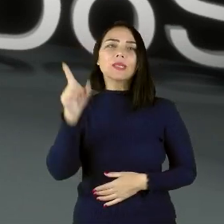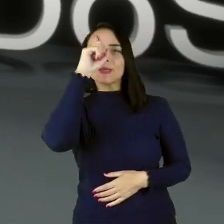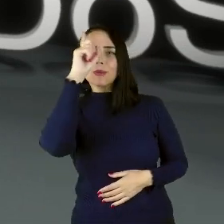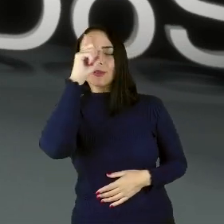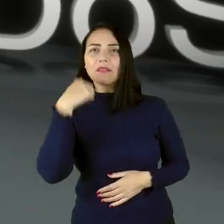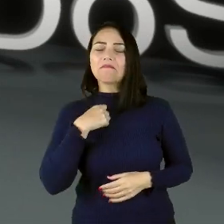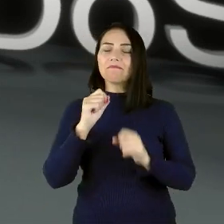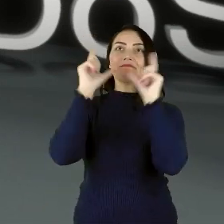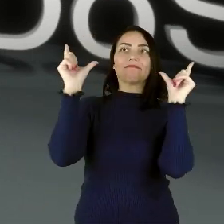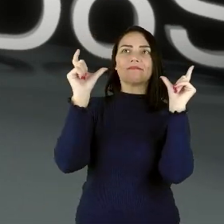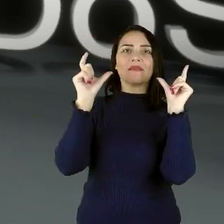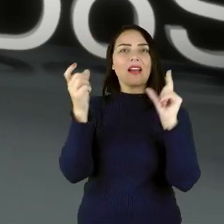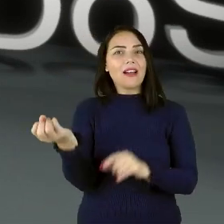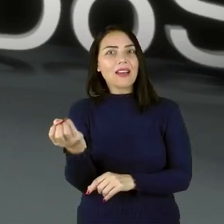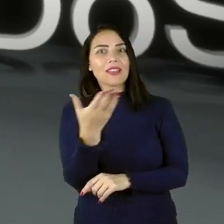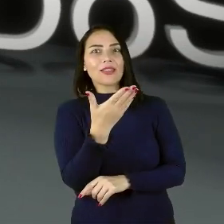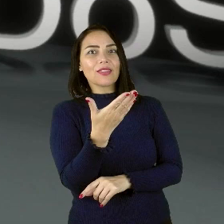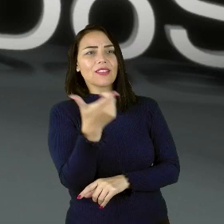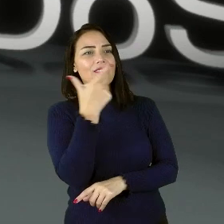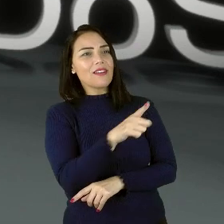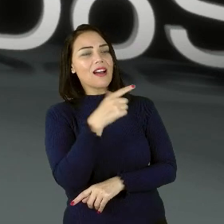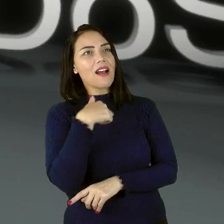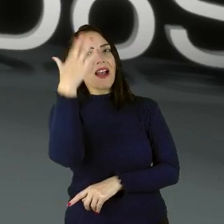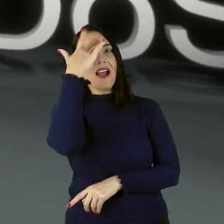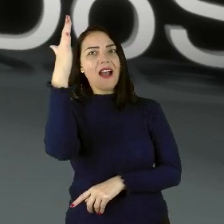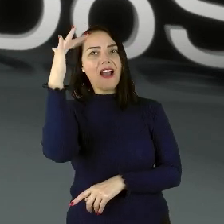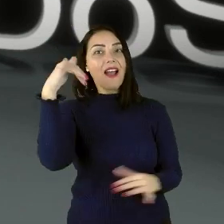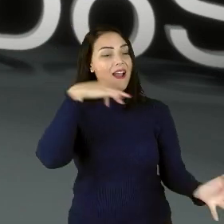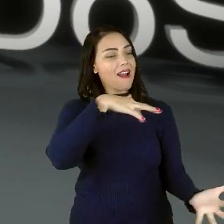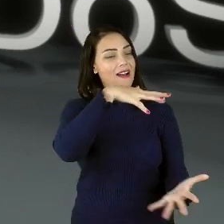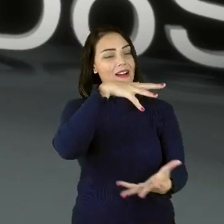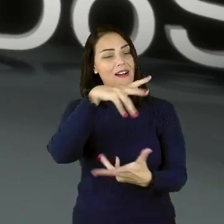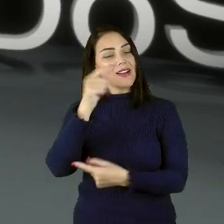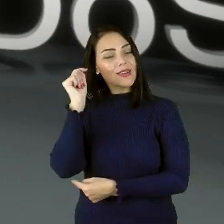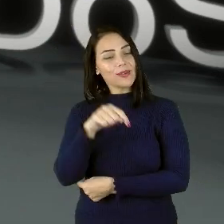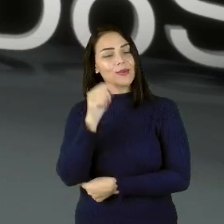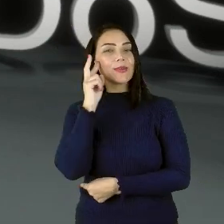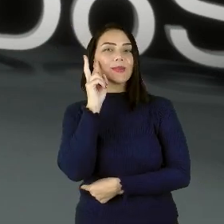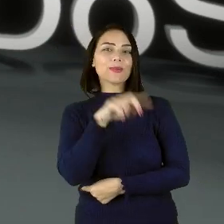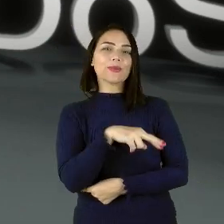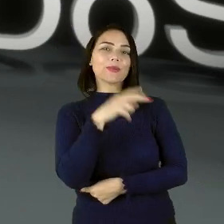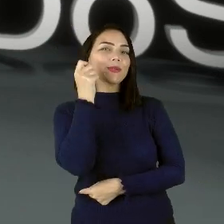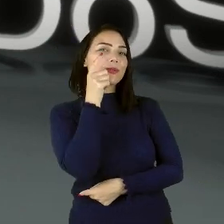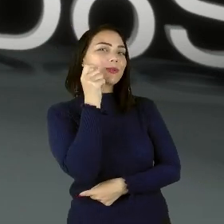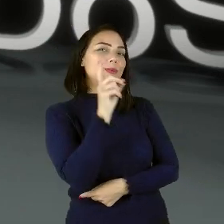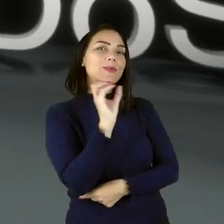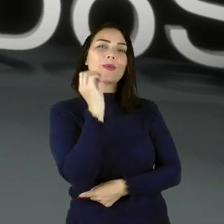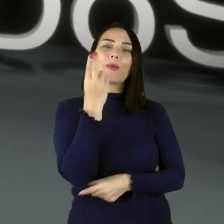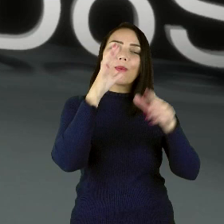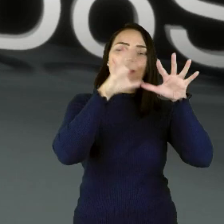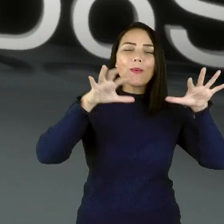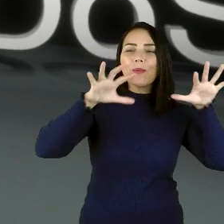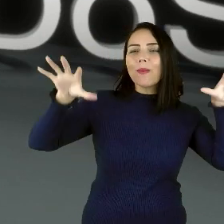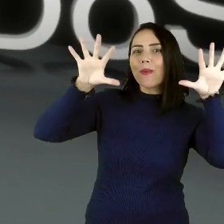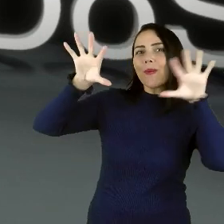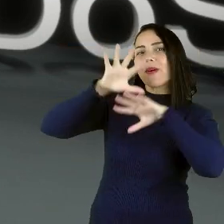quando acordamos, temos uma nova chance de imaginar a Terra Azul de Gagarin, ou mergulharmos nas nuvens sob um